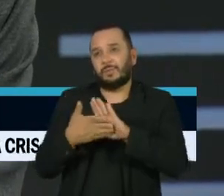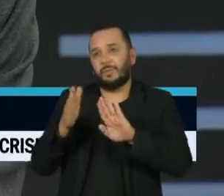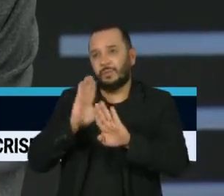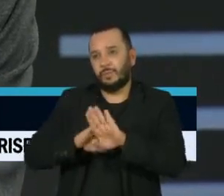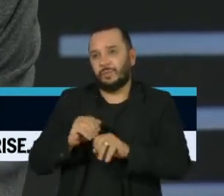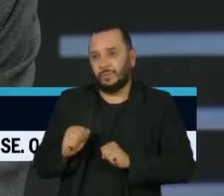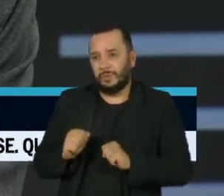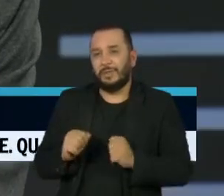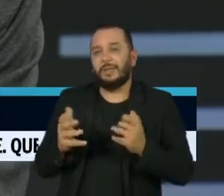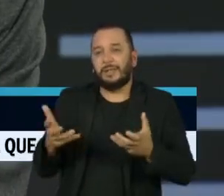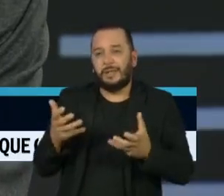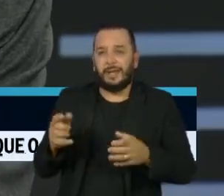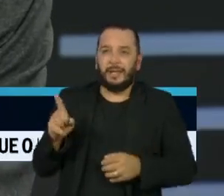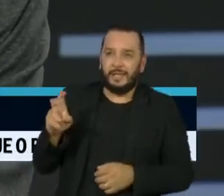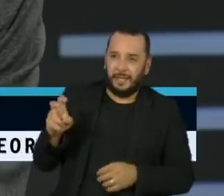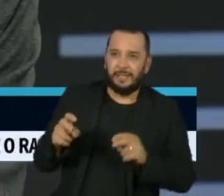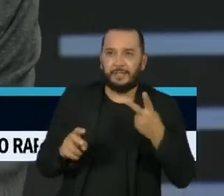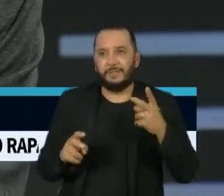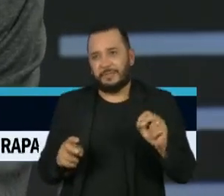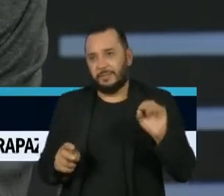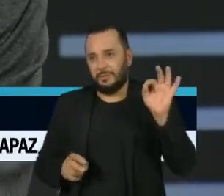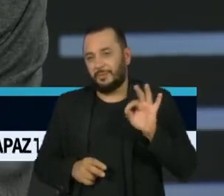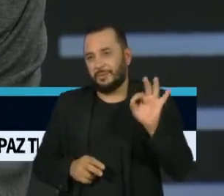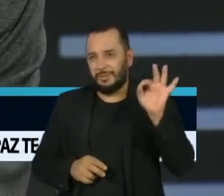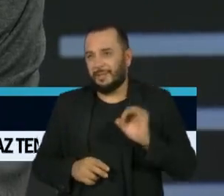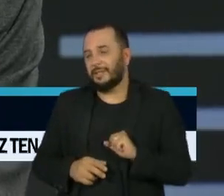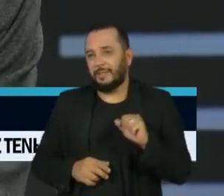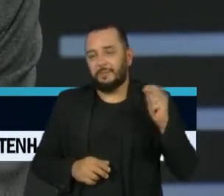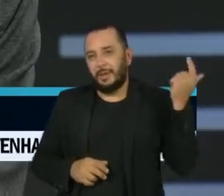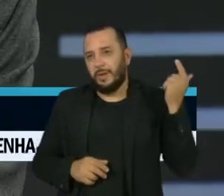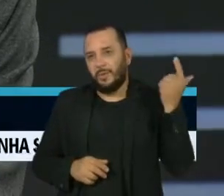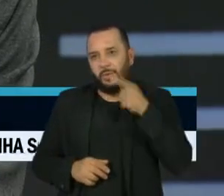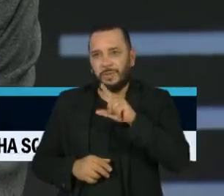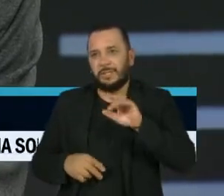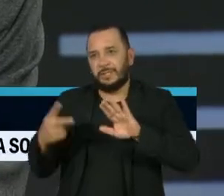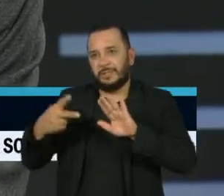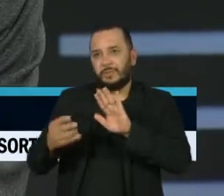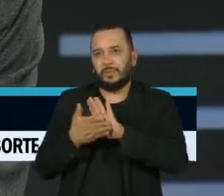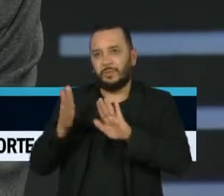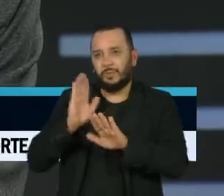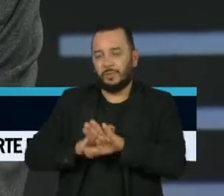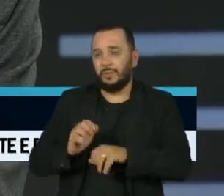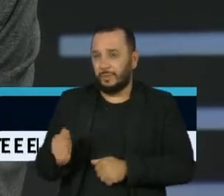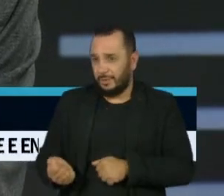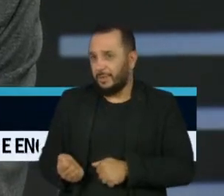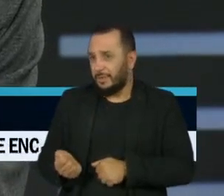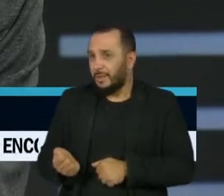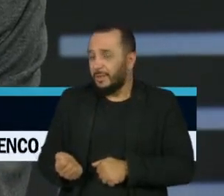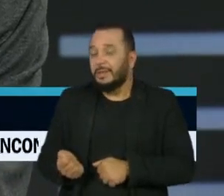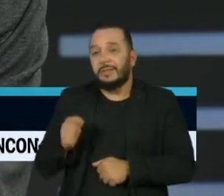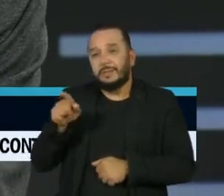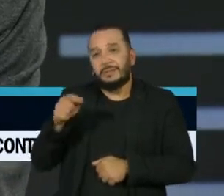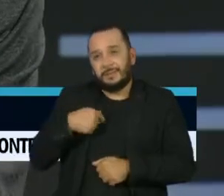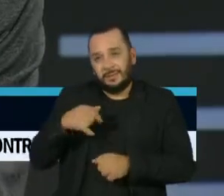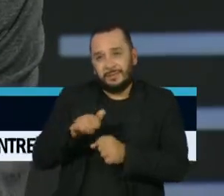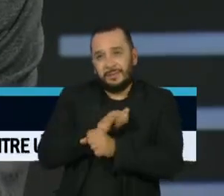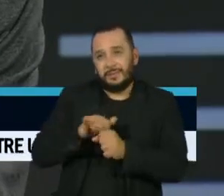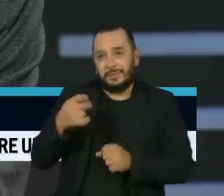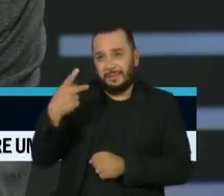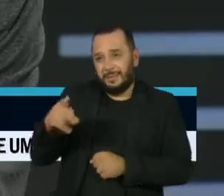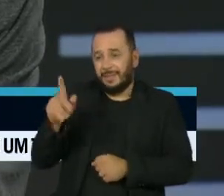uns 15, 20% para garantir que não apareça ninguém ali que possa tirar o lugar dele no segundo turno. E a maneira dele fazer isso